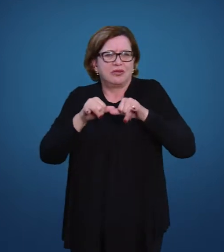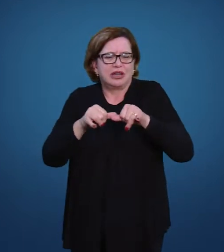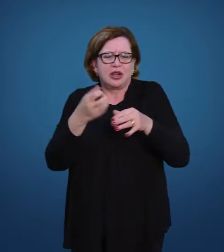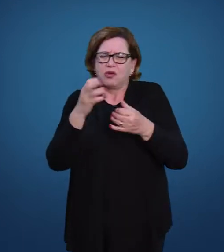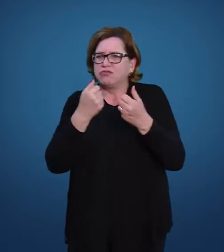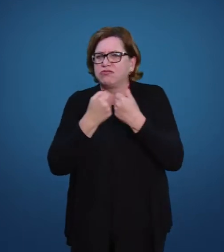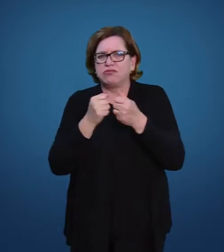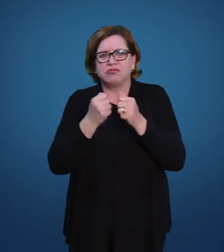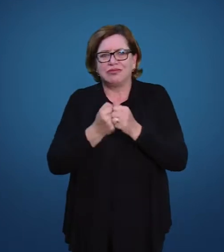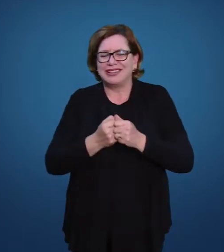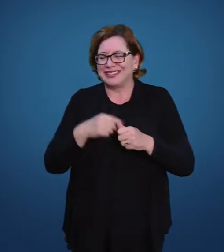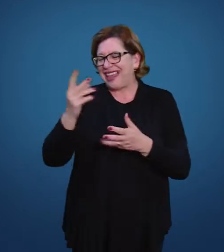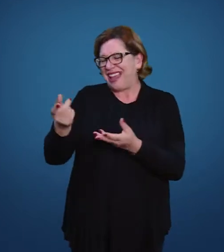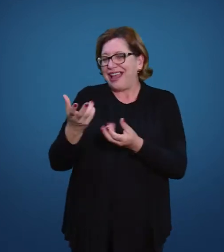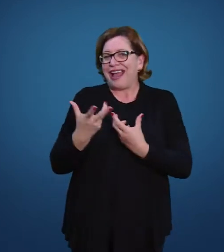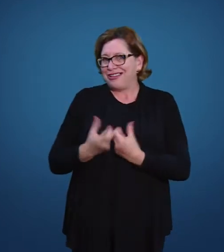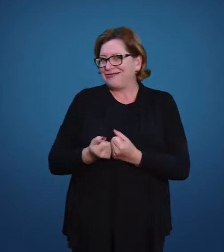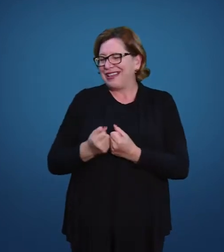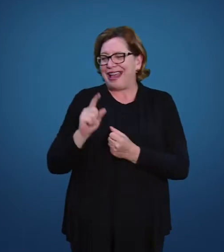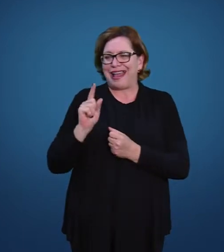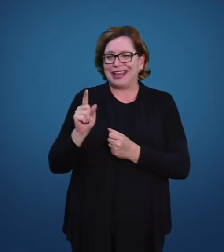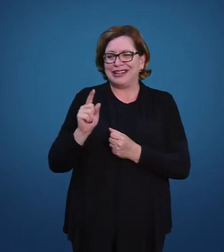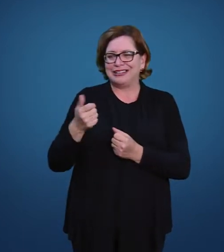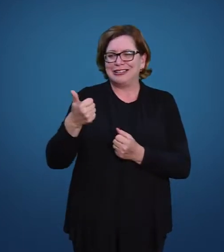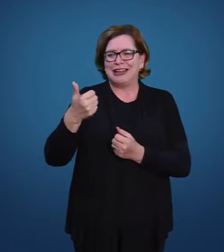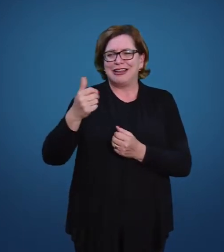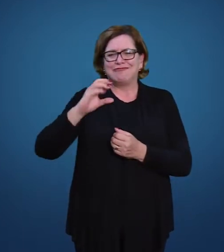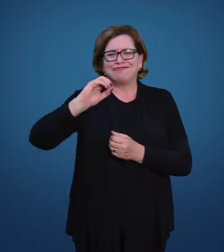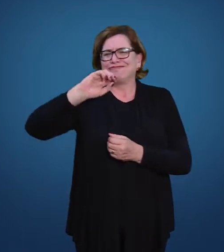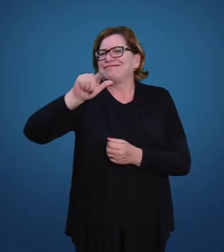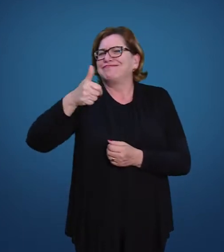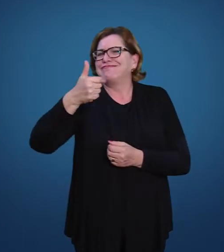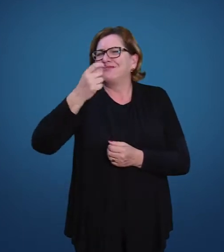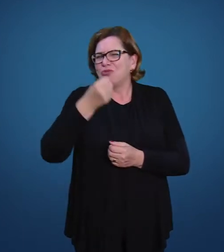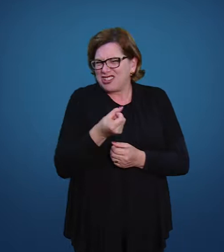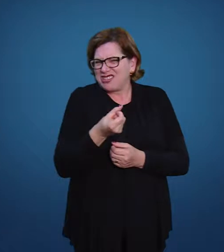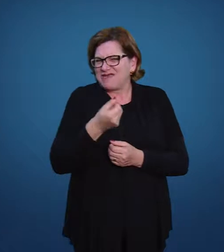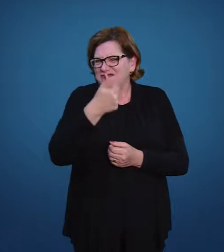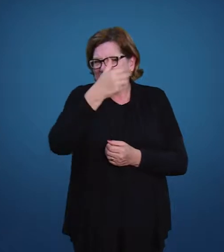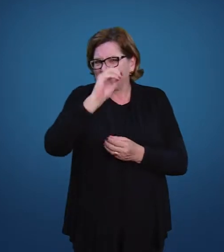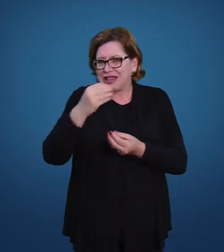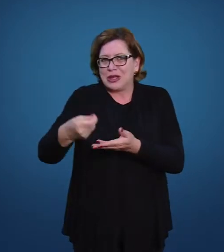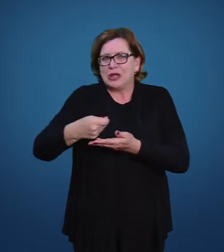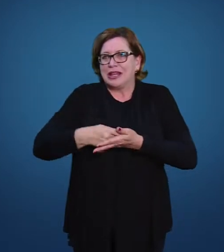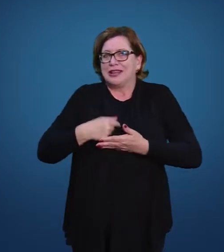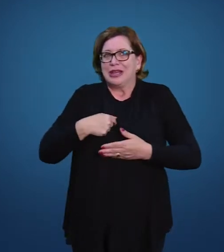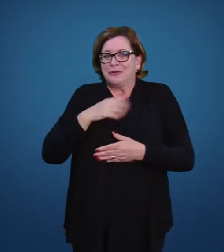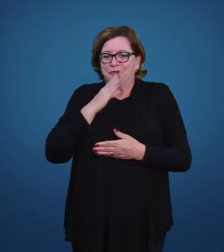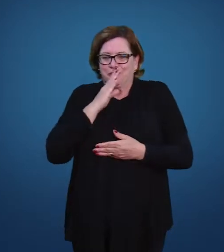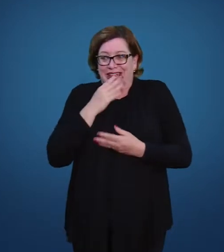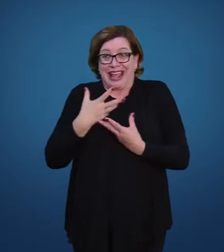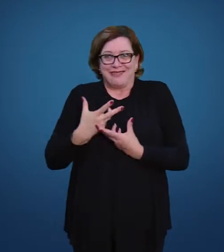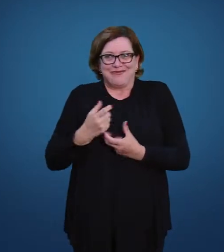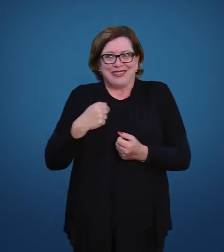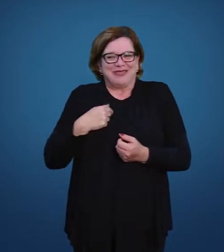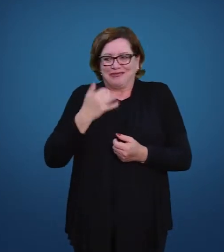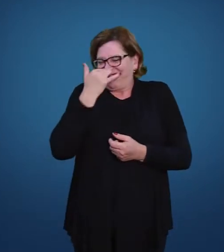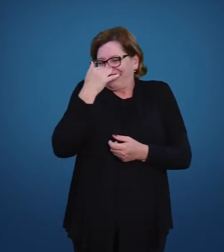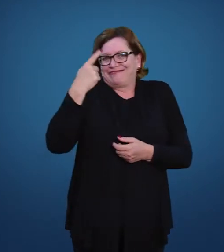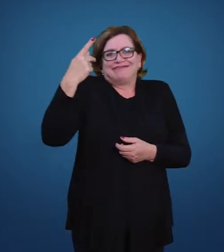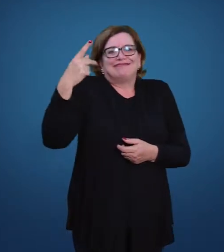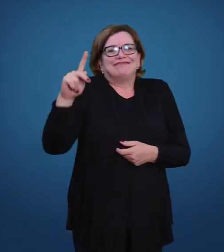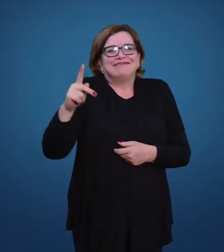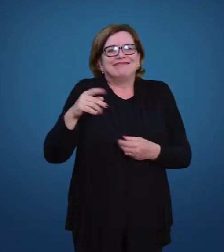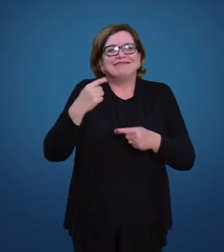do ônibus, que vê que a pessoa se enganou com lá 10 centavos, então eu fico quieto porque o azar é